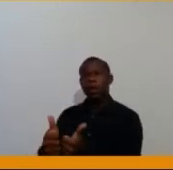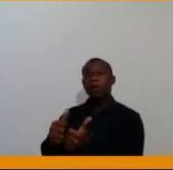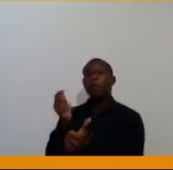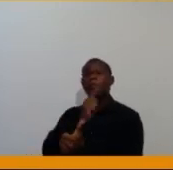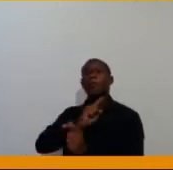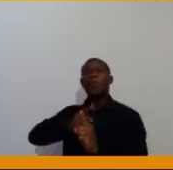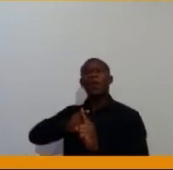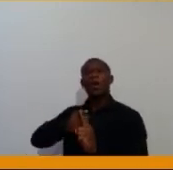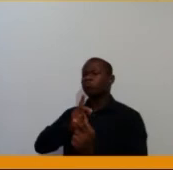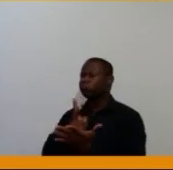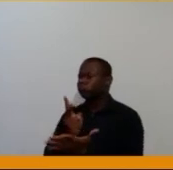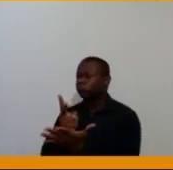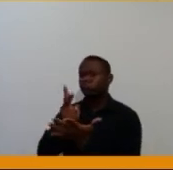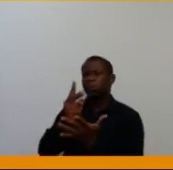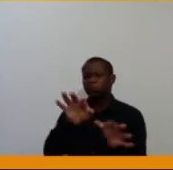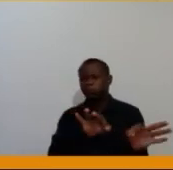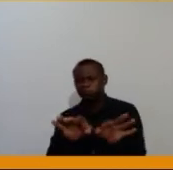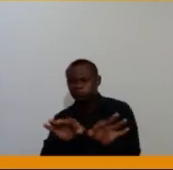suas soluções.